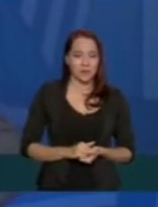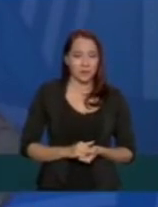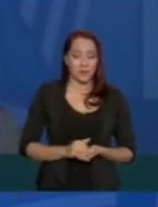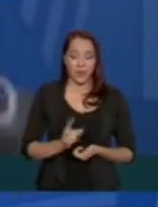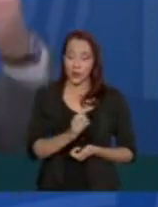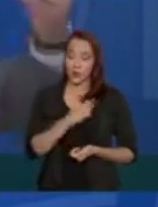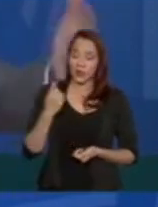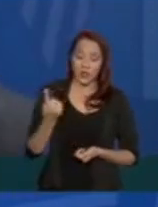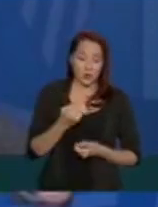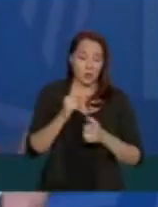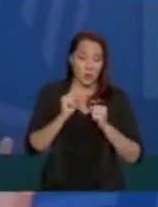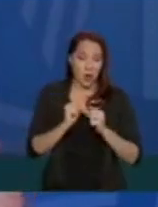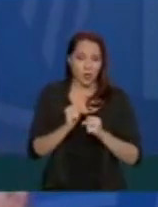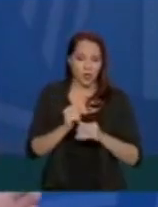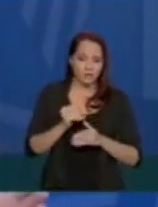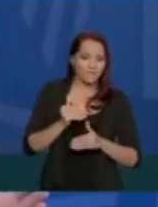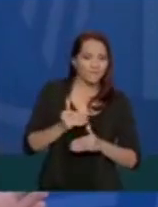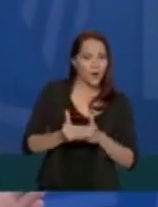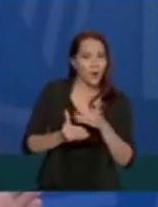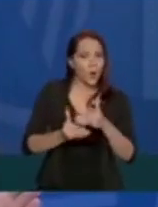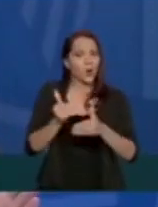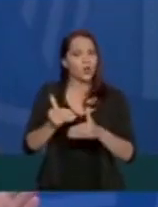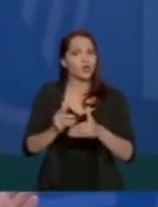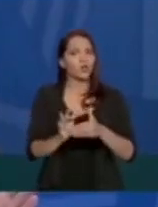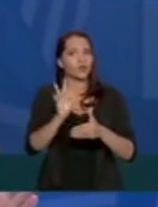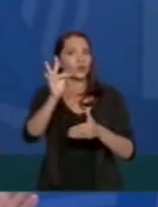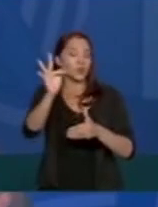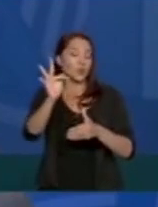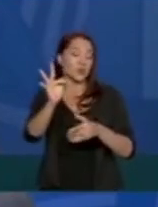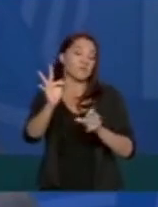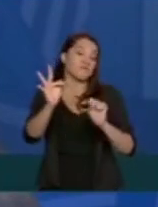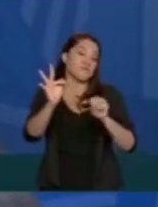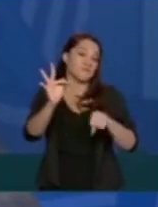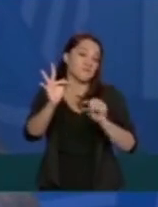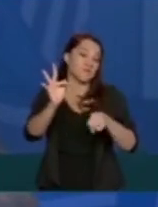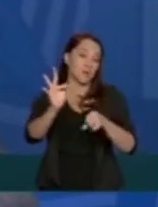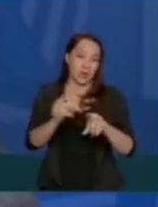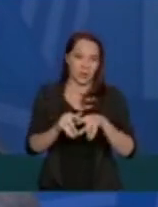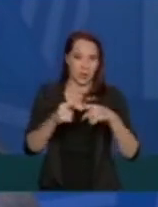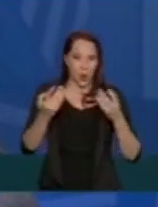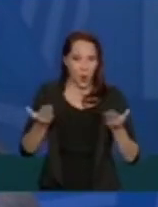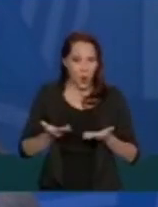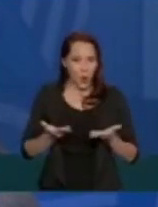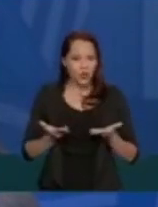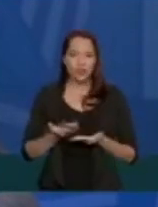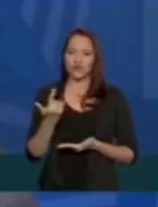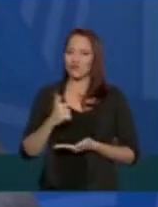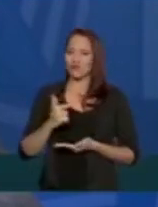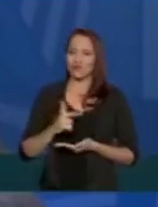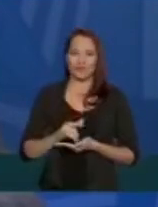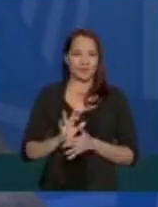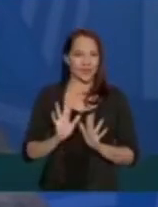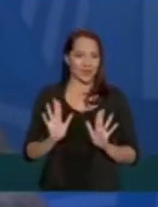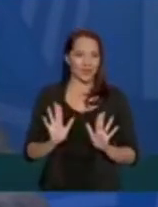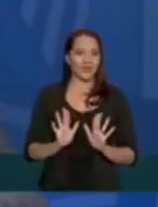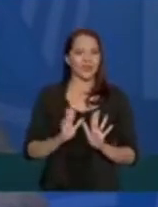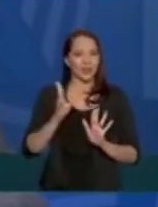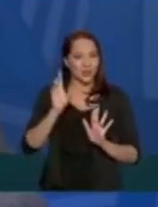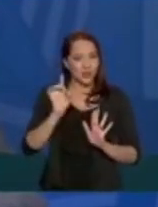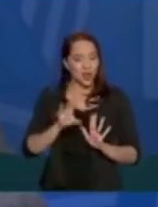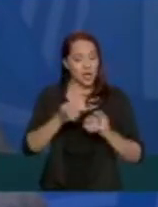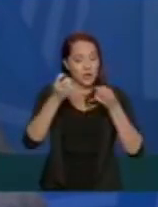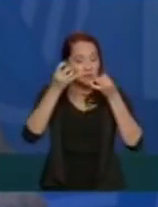Nós podemos avançar para isso? Sim. Mas hoje não há essa perspectiva. Então, deixando